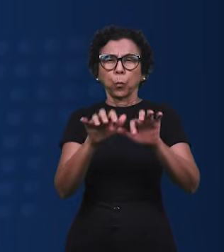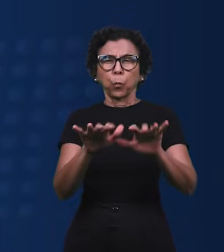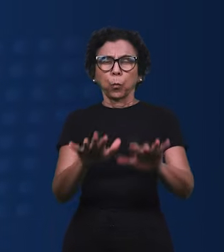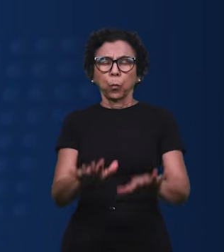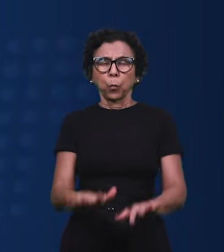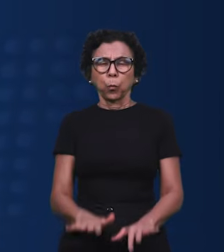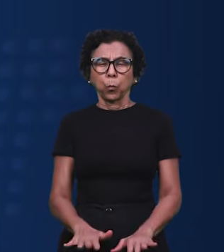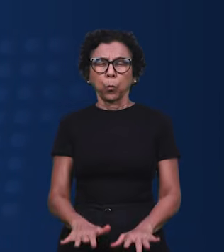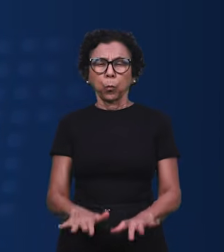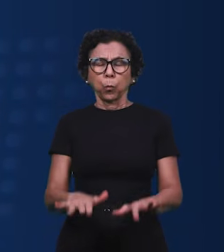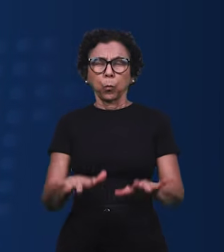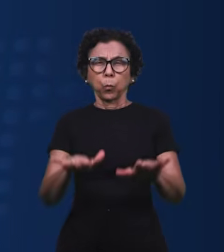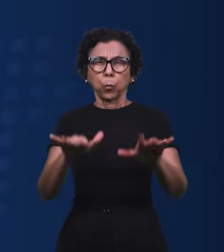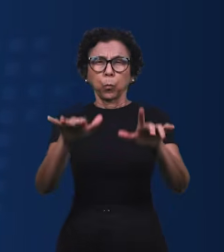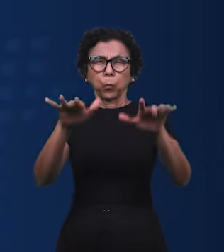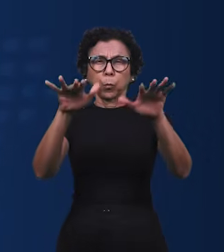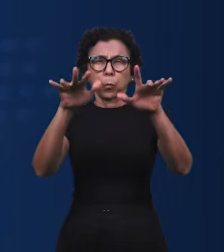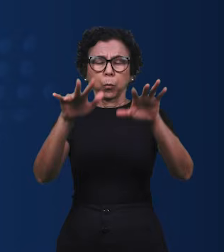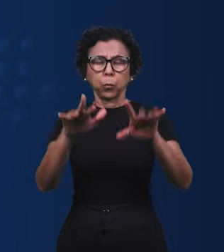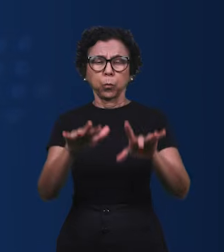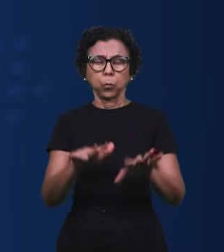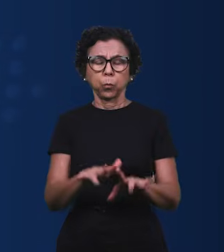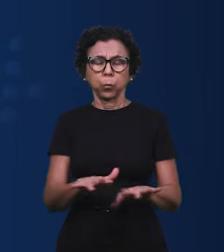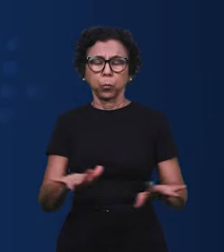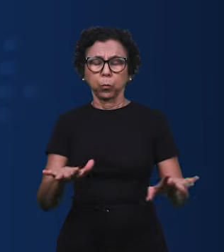para baixo toda